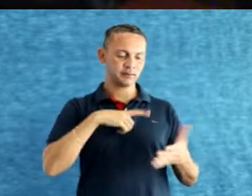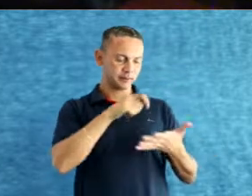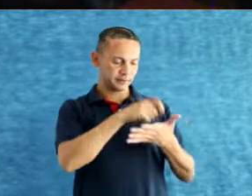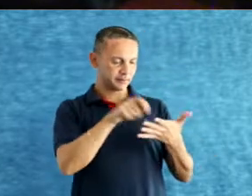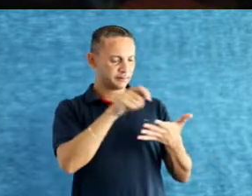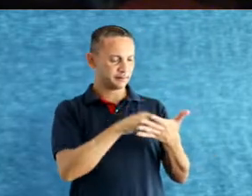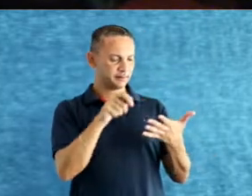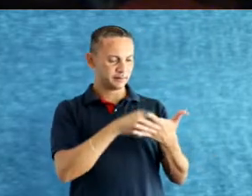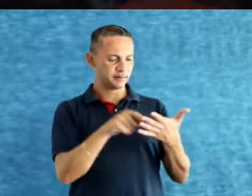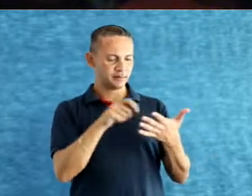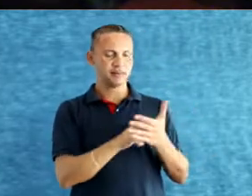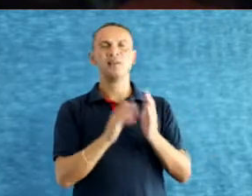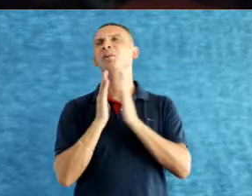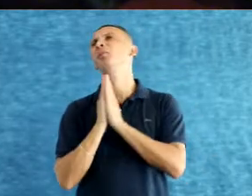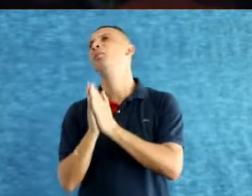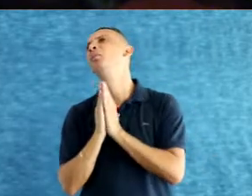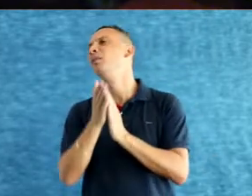exclusivamente para isso. Querida, fala.